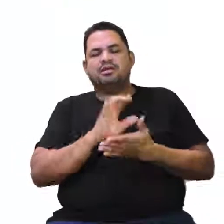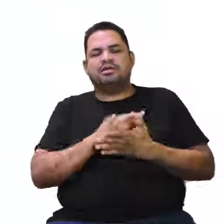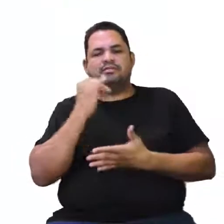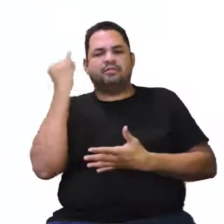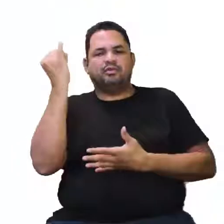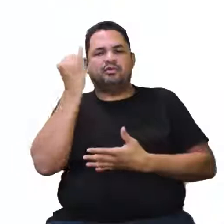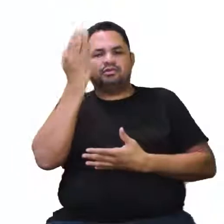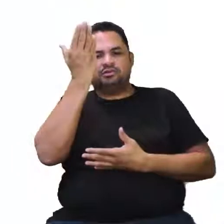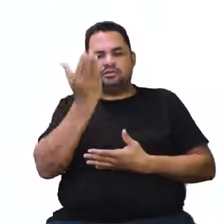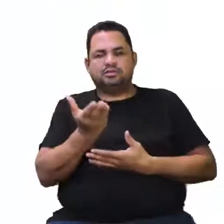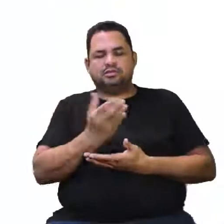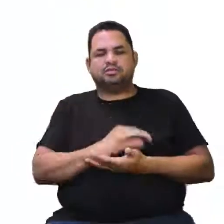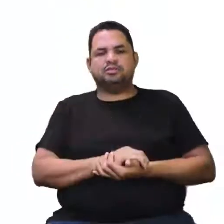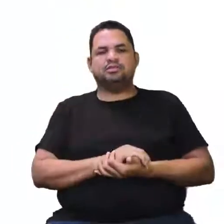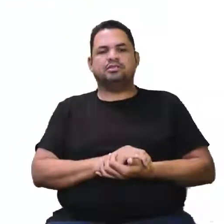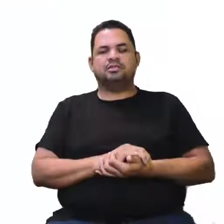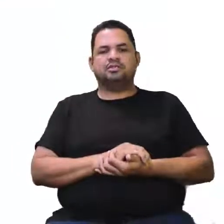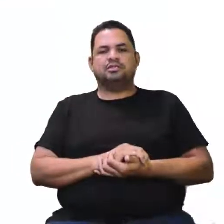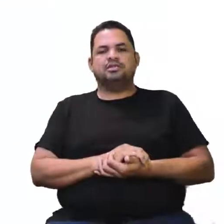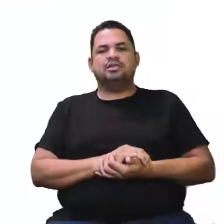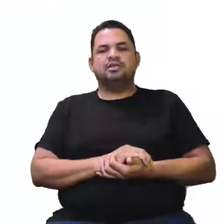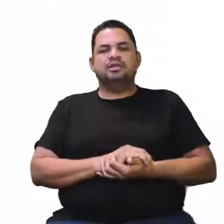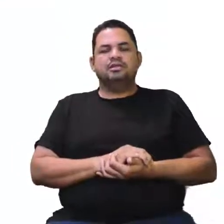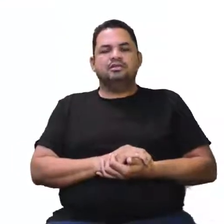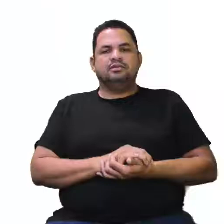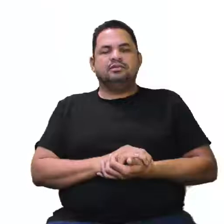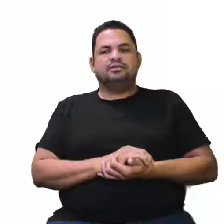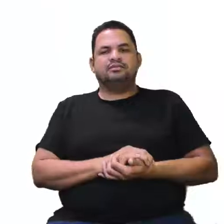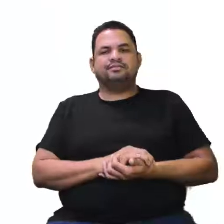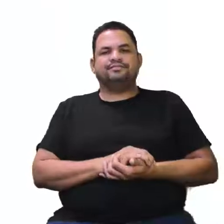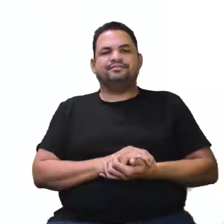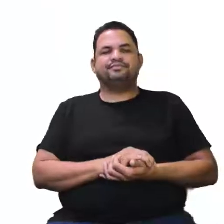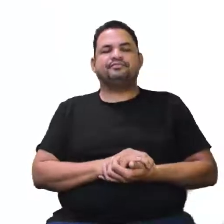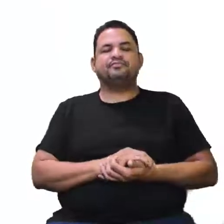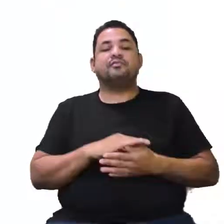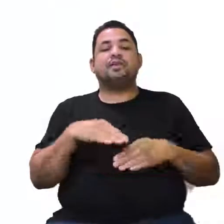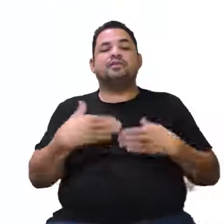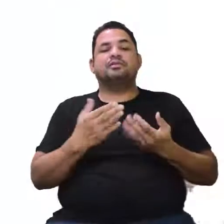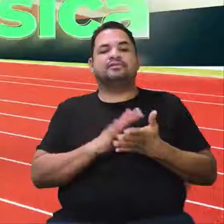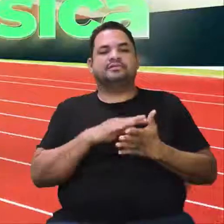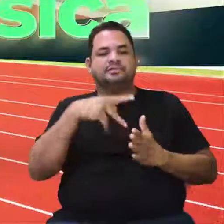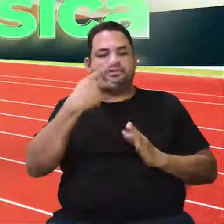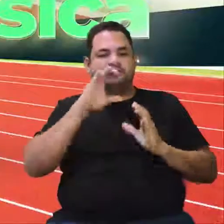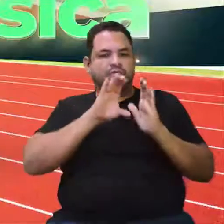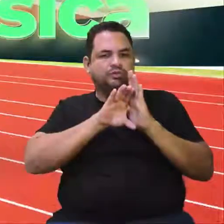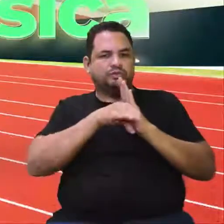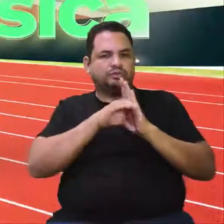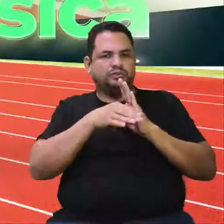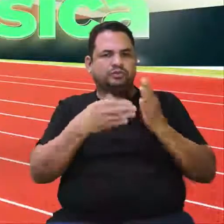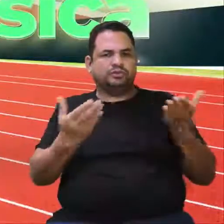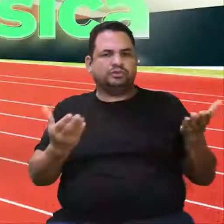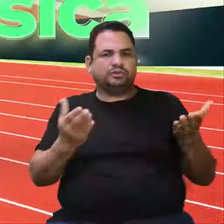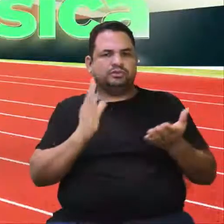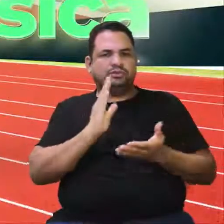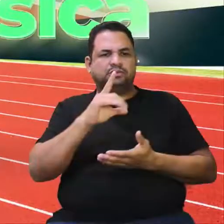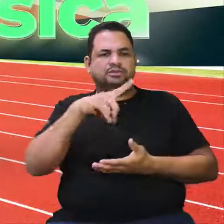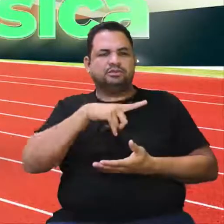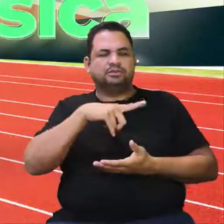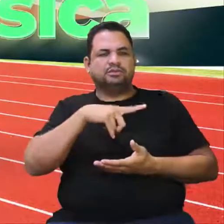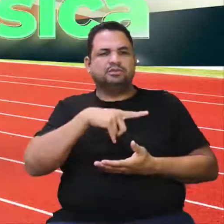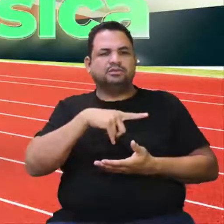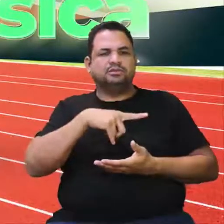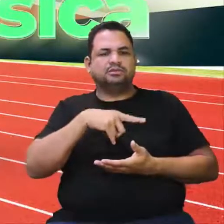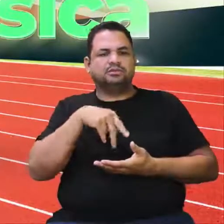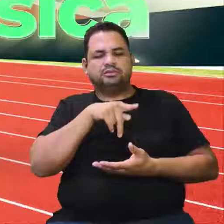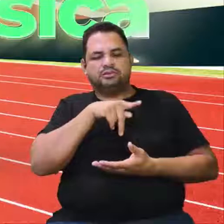atenção aqui, né, prof? Tem. Eu lendo... Vou até vir aqui com você novamente. Esse conceito, professora, já tem aí,